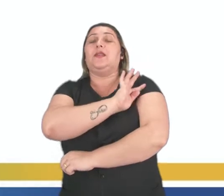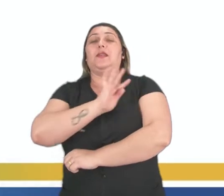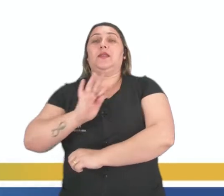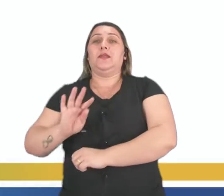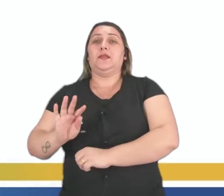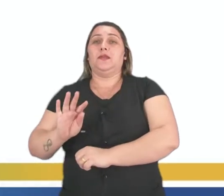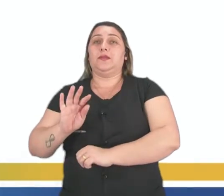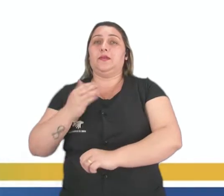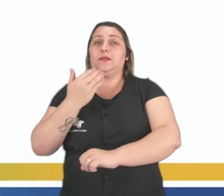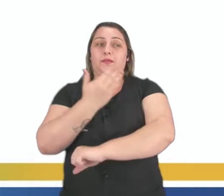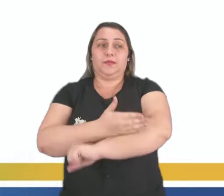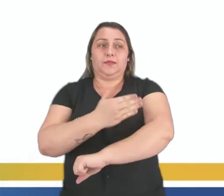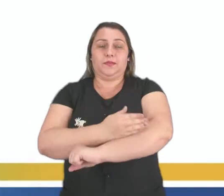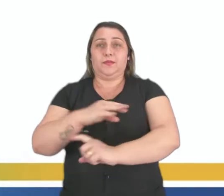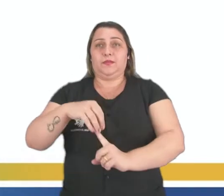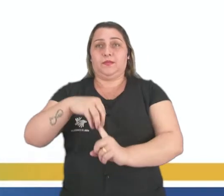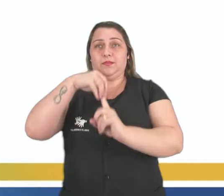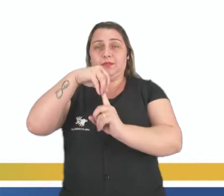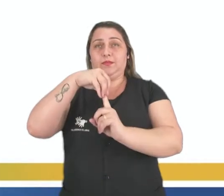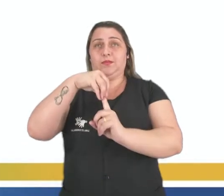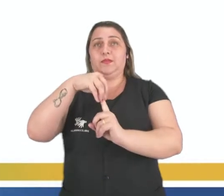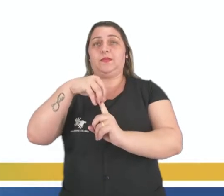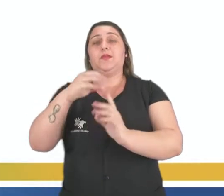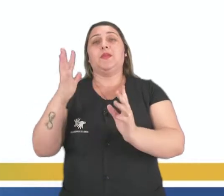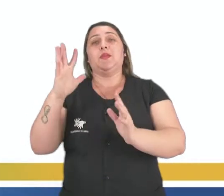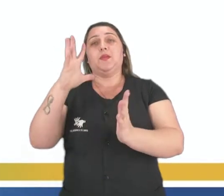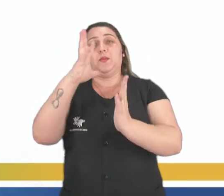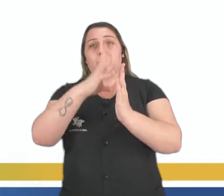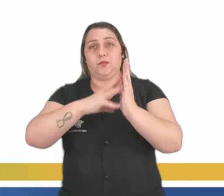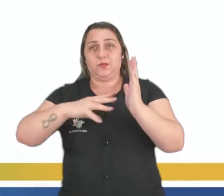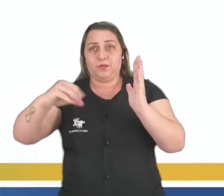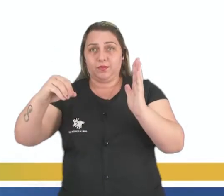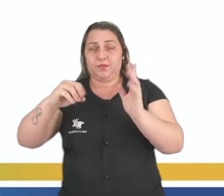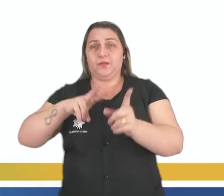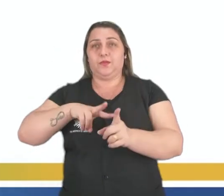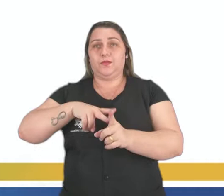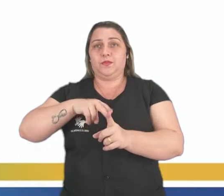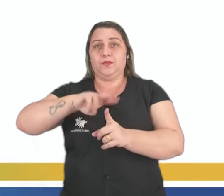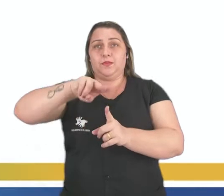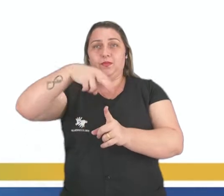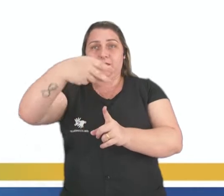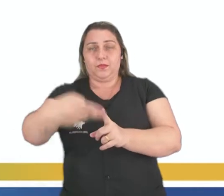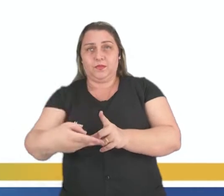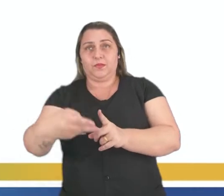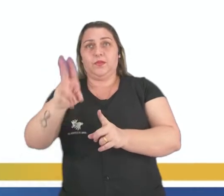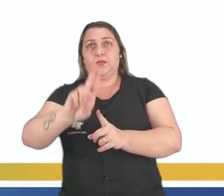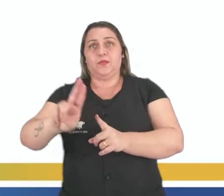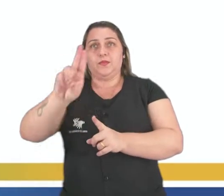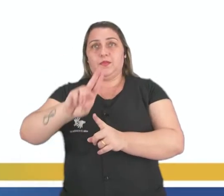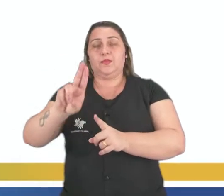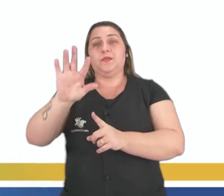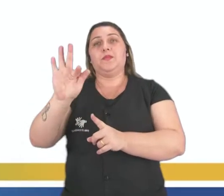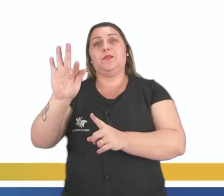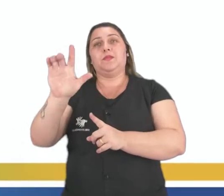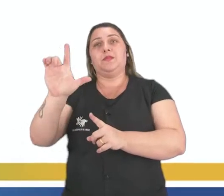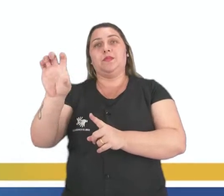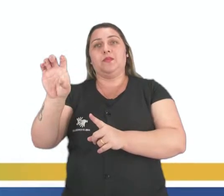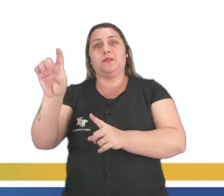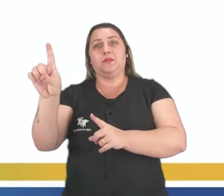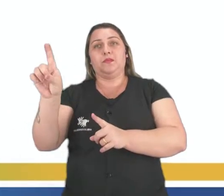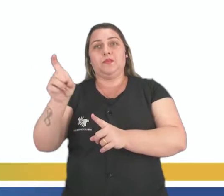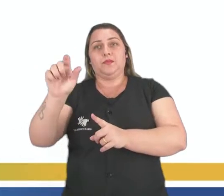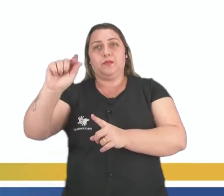êxito. Trata-se basicamente de um modelo de acrobacia com o uso de flexões, mas que existe tanto o uso